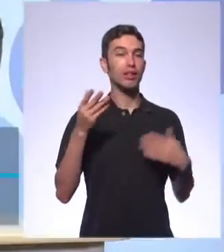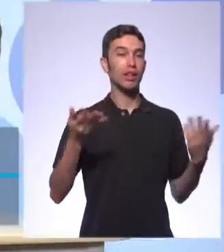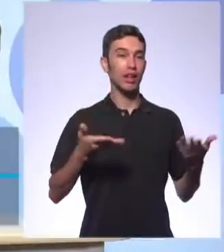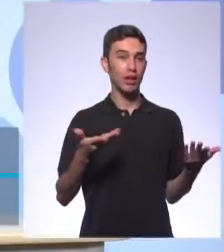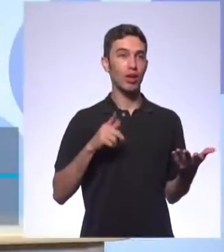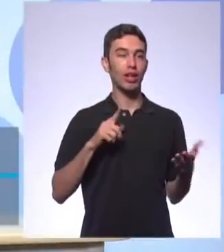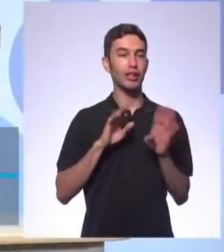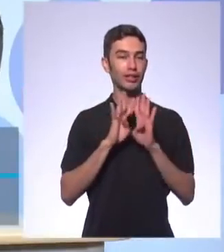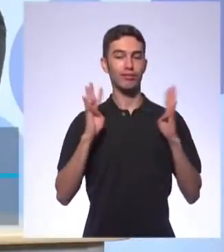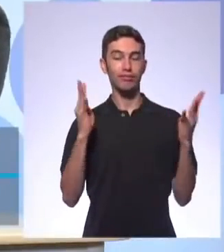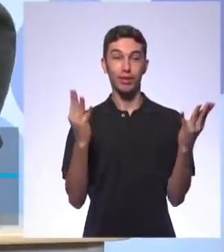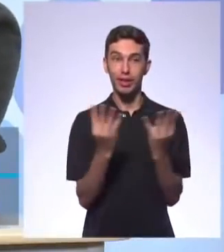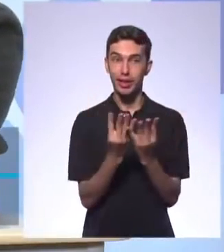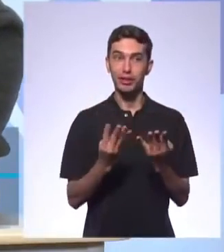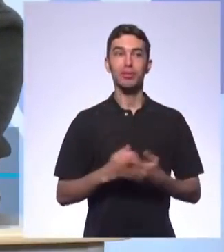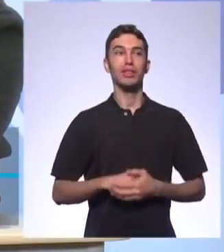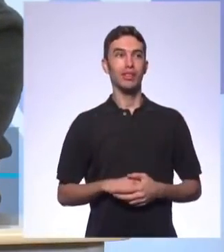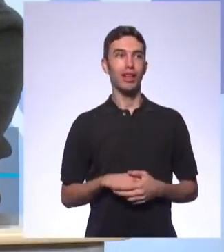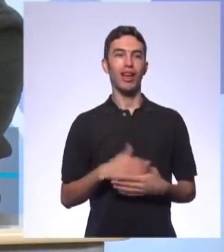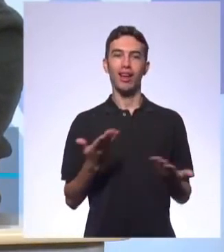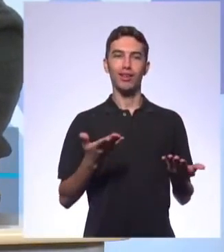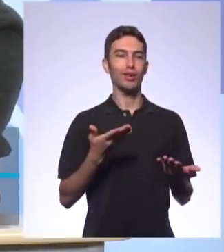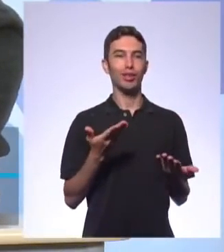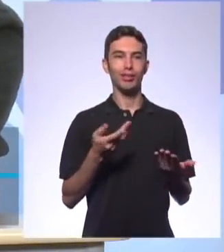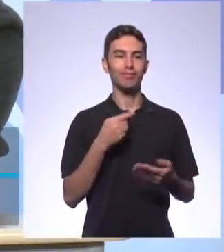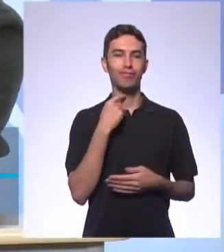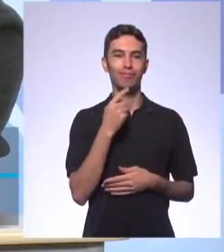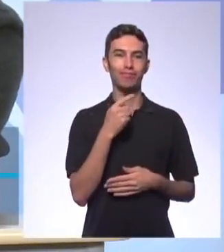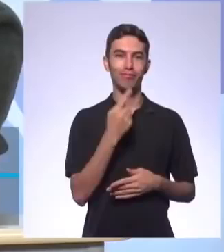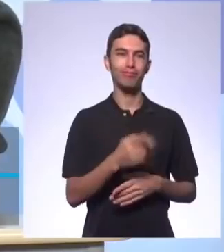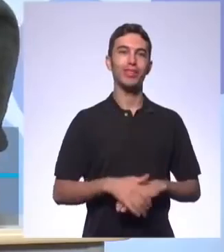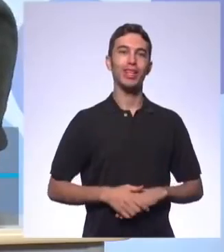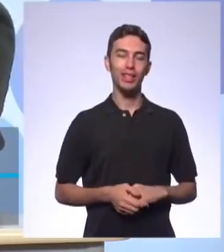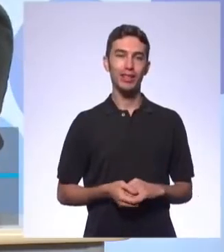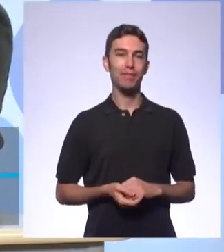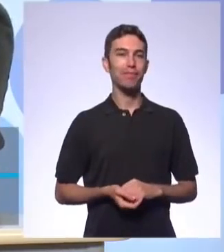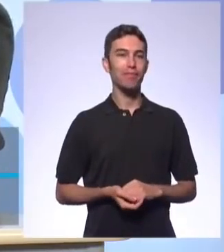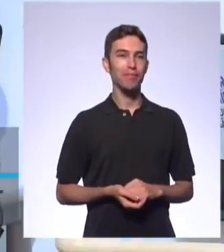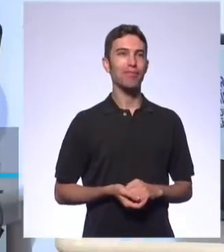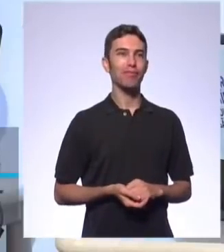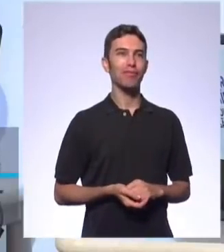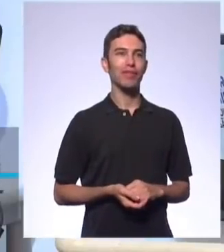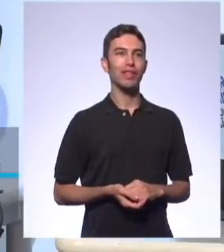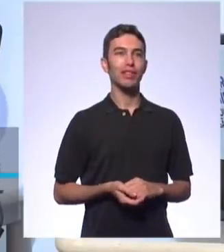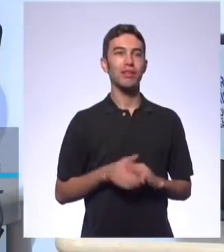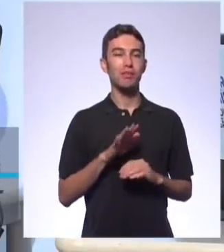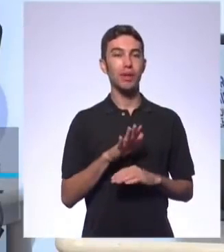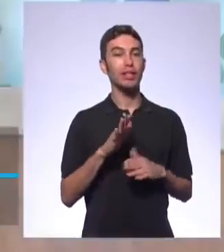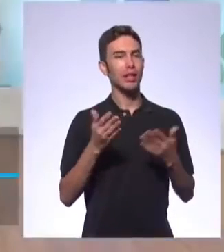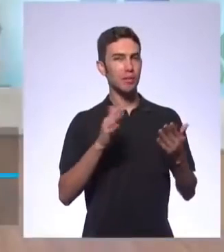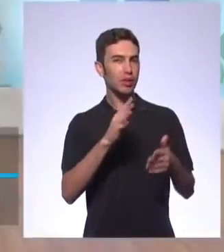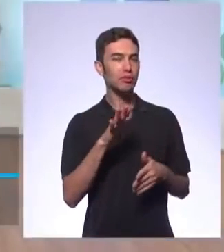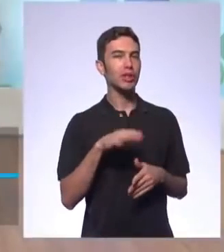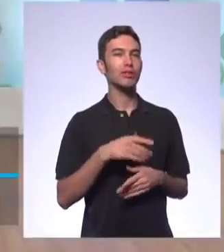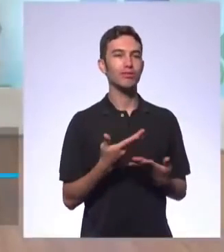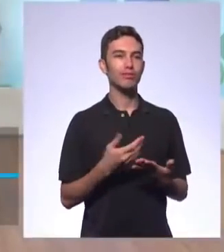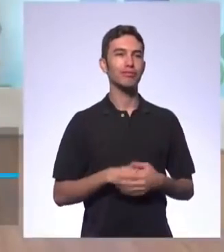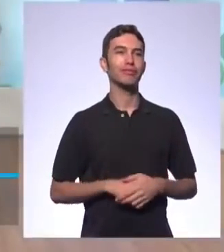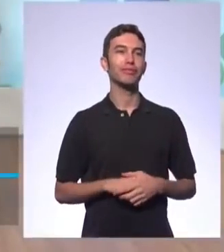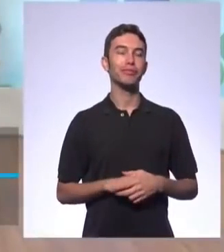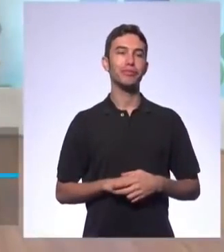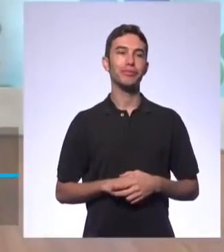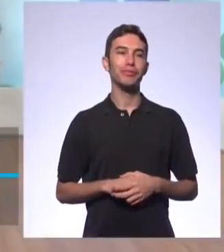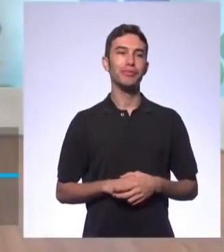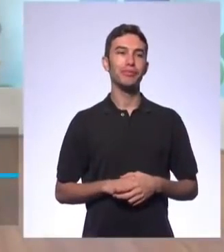tempos de pandemia, sempre agora as não rola. restrições, tomar cuidado, agora não rola, né? Agora não rola. Seria mais ou menos isso. Muito